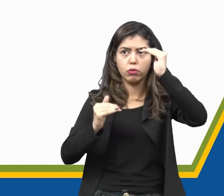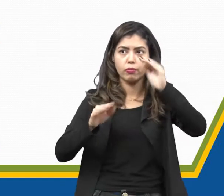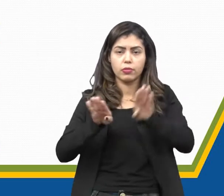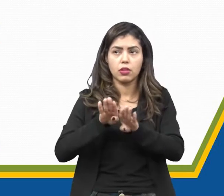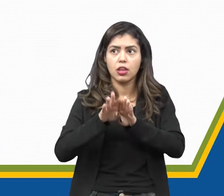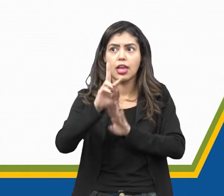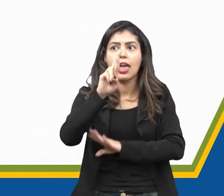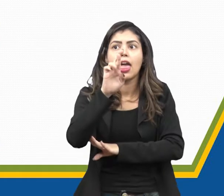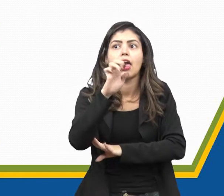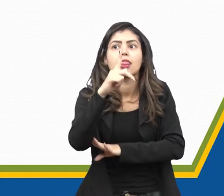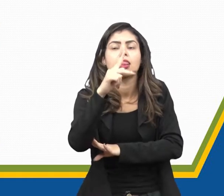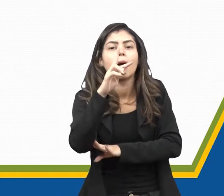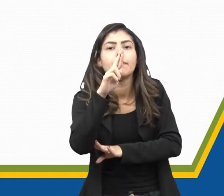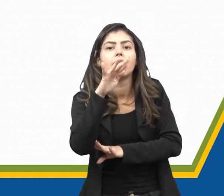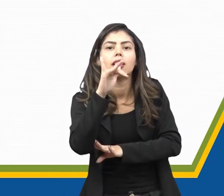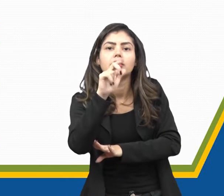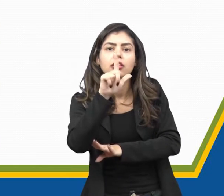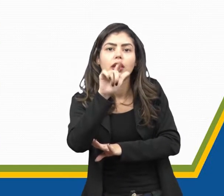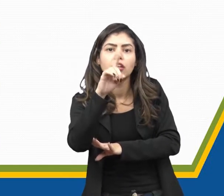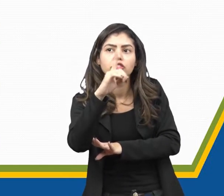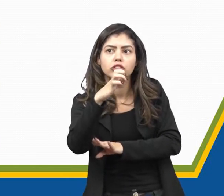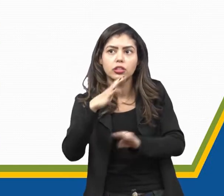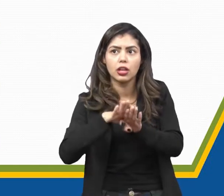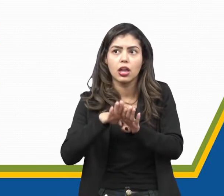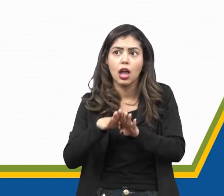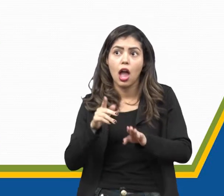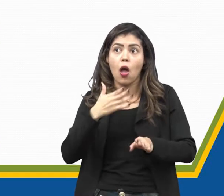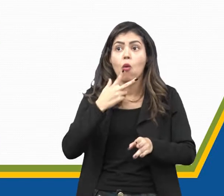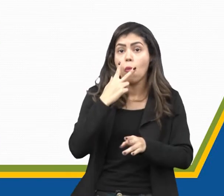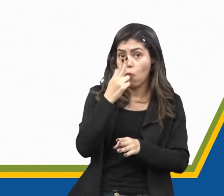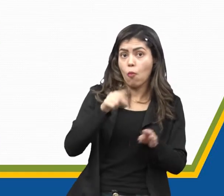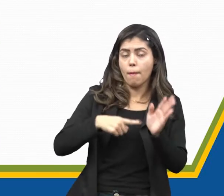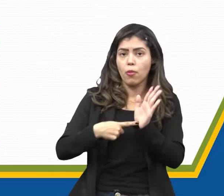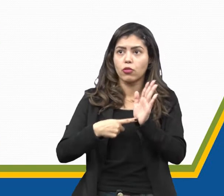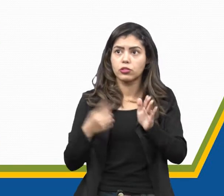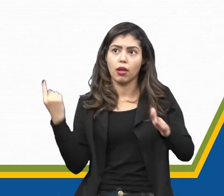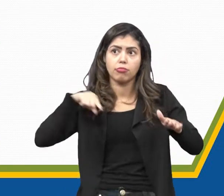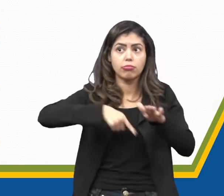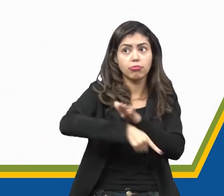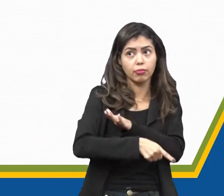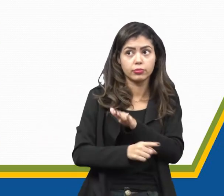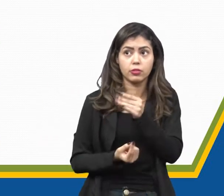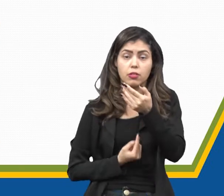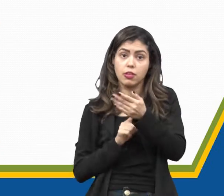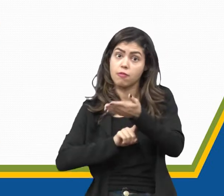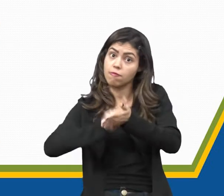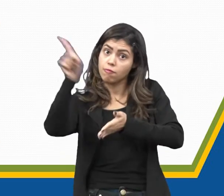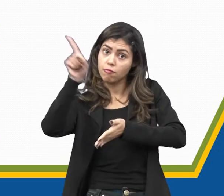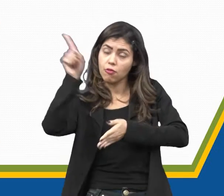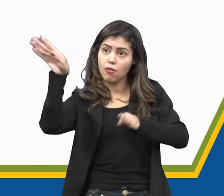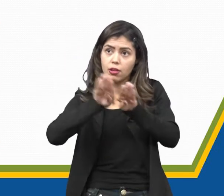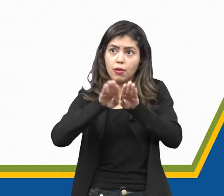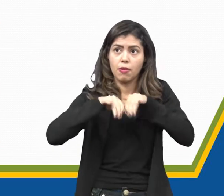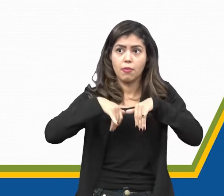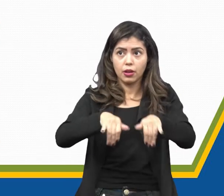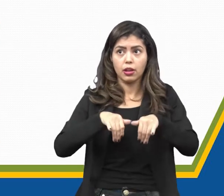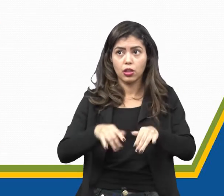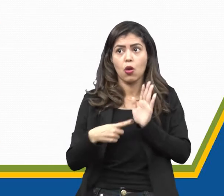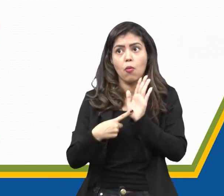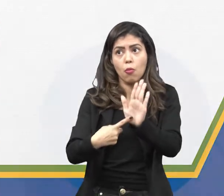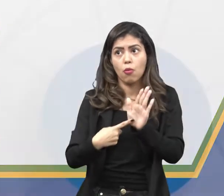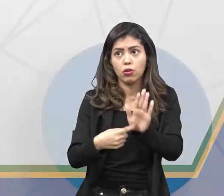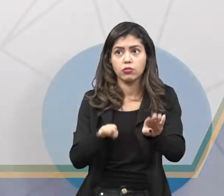tá? Atende ao mercado externo e interno. O uso de máquinas e insumos químicos, adubos e pesticidas. Quando a gente